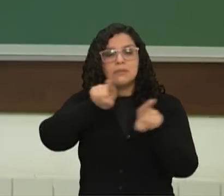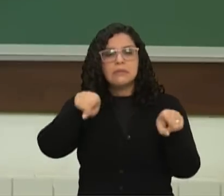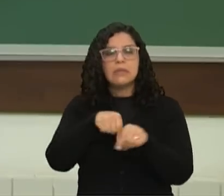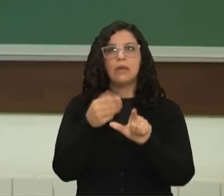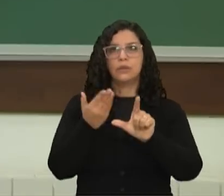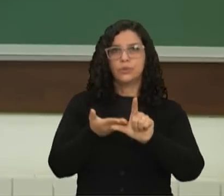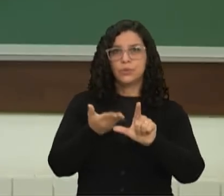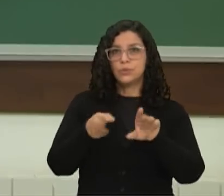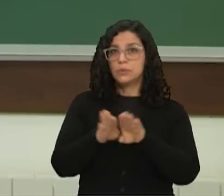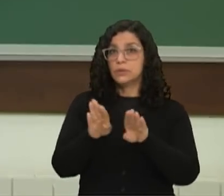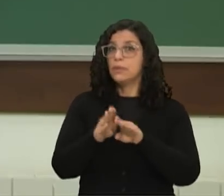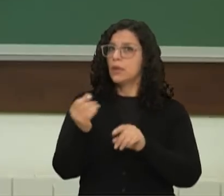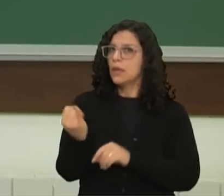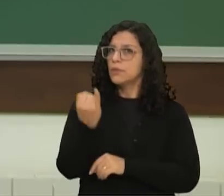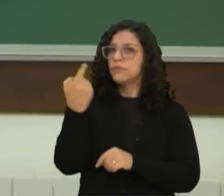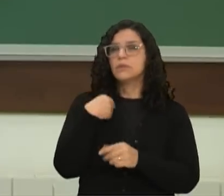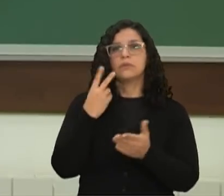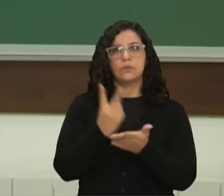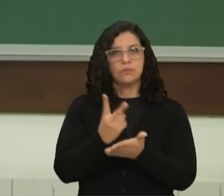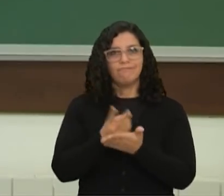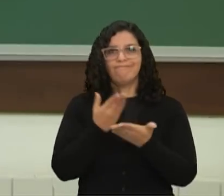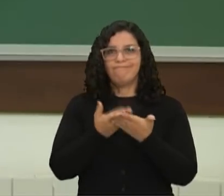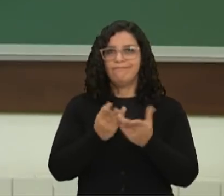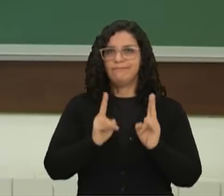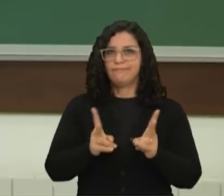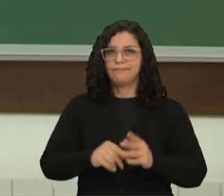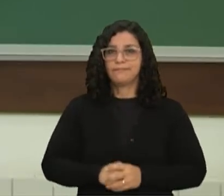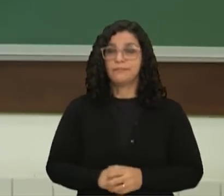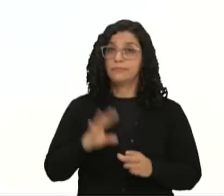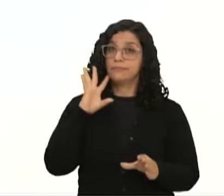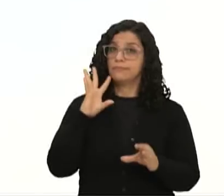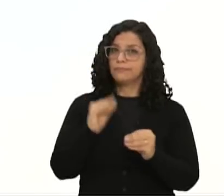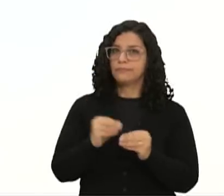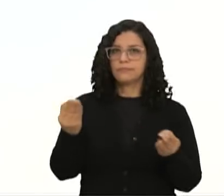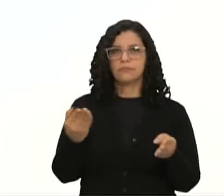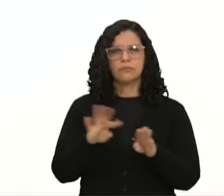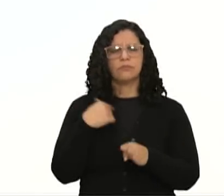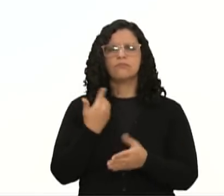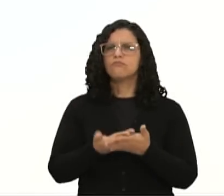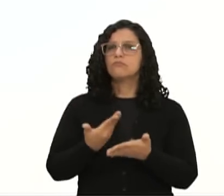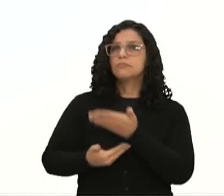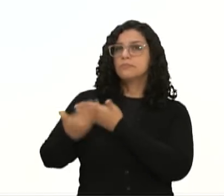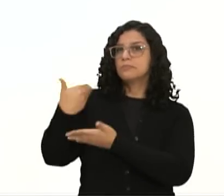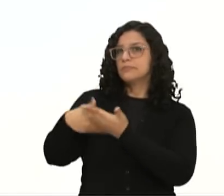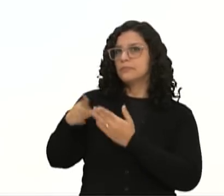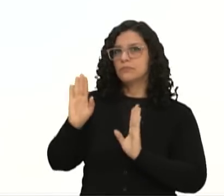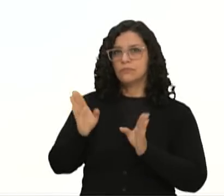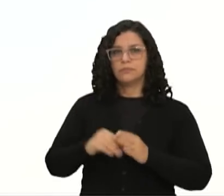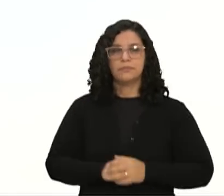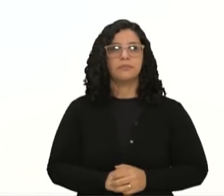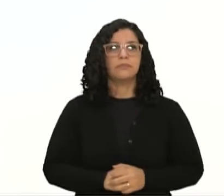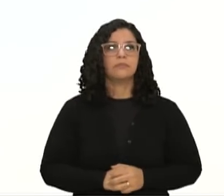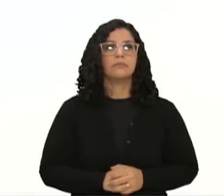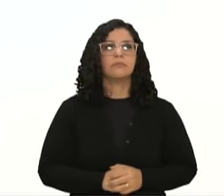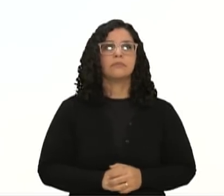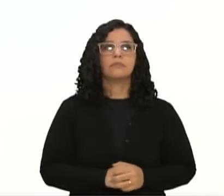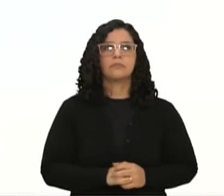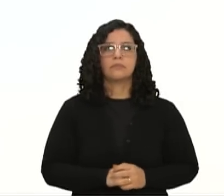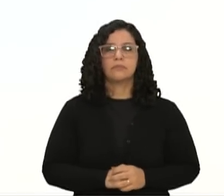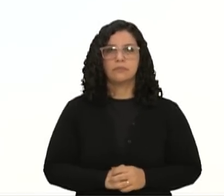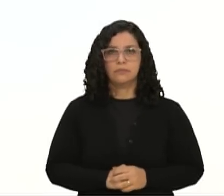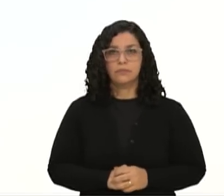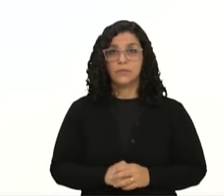essa rotina de estudos para vocês. Então, revisando o que nós vimos na aula passada. Study the